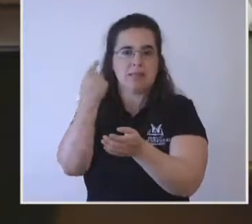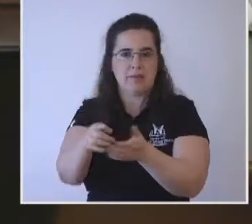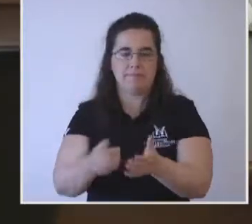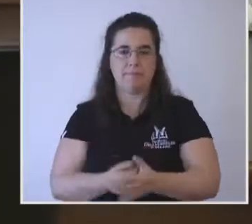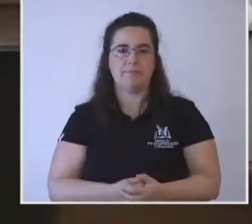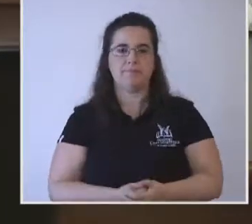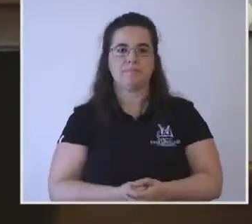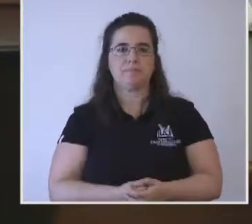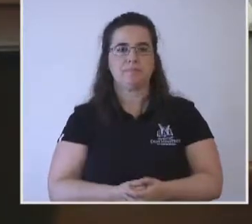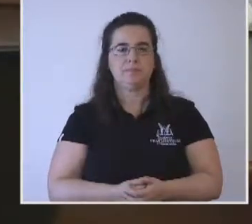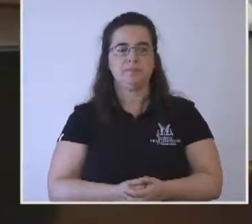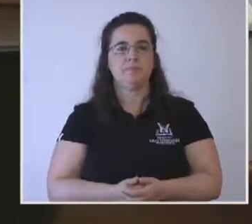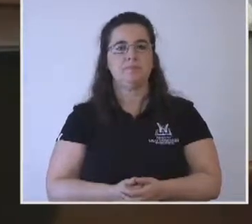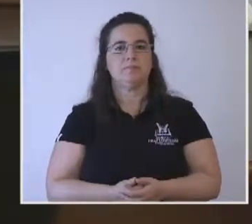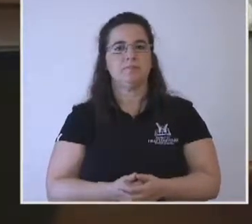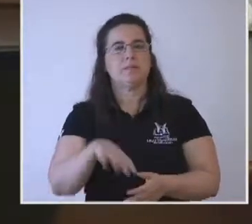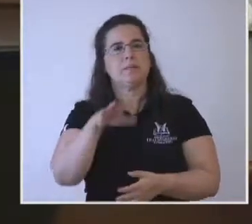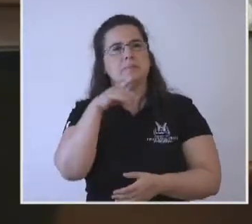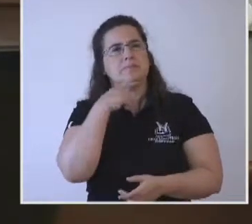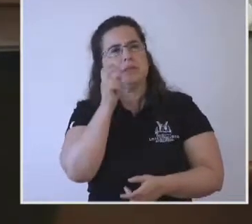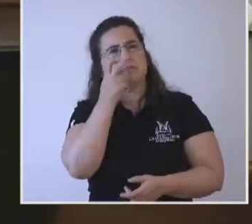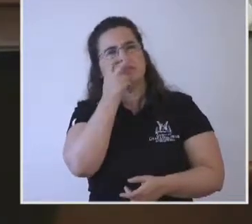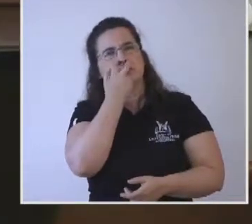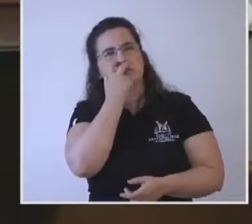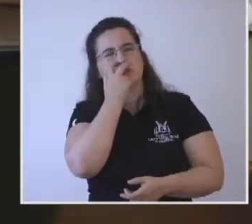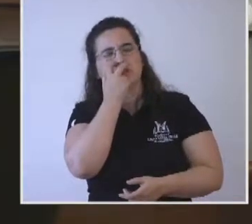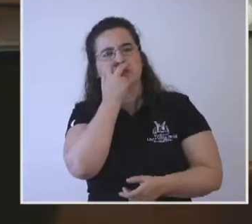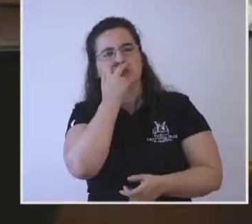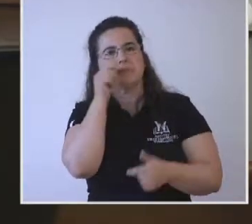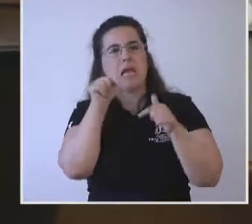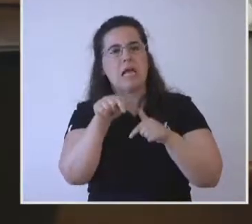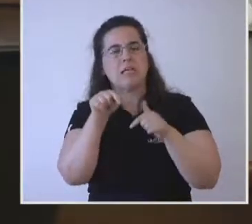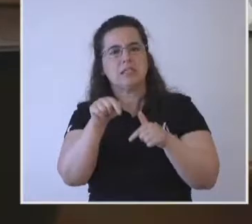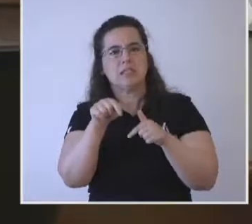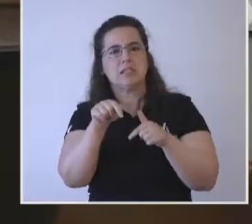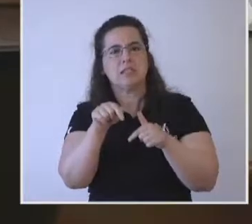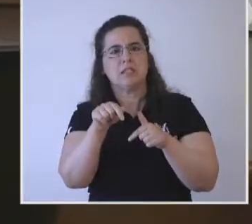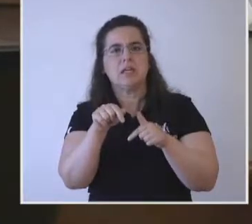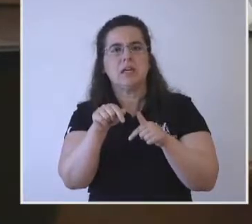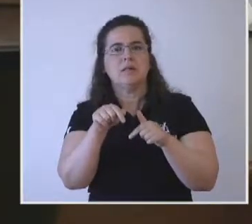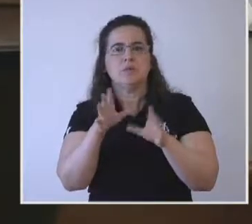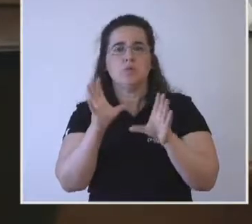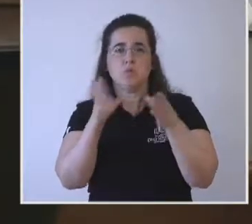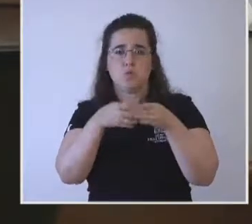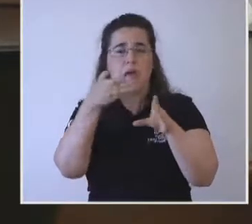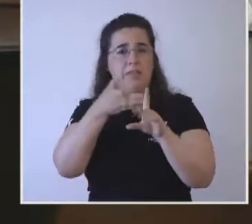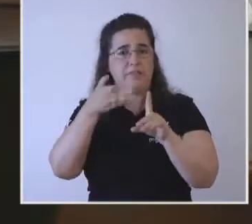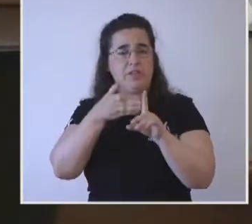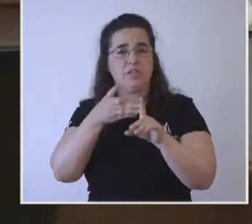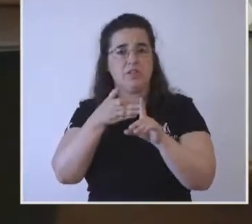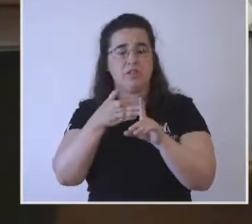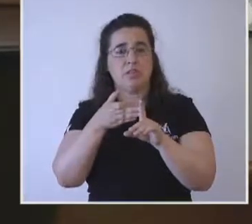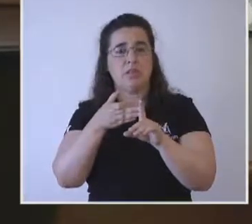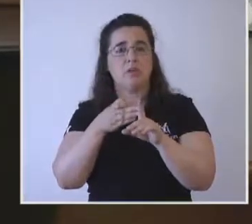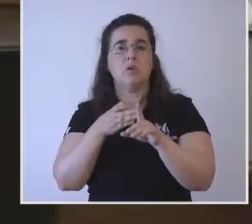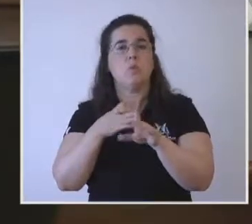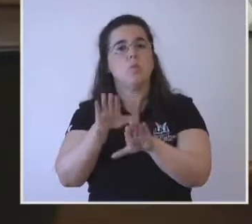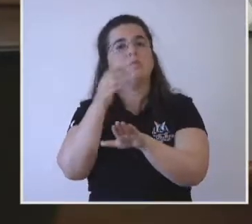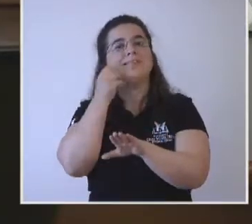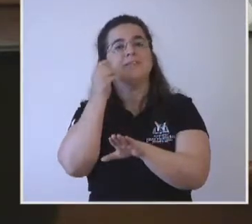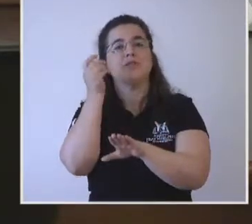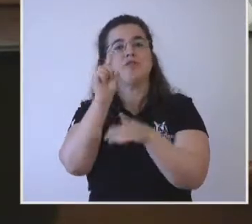Curiosamente, aqui os pesco-vegetarianos parecem ganhar, mas é só a aparência. Quando